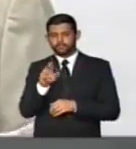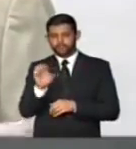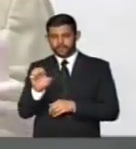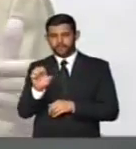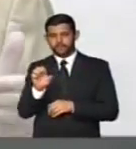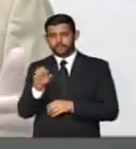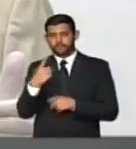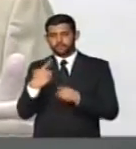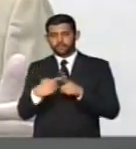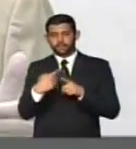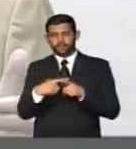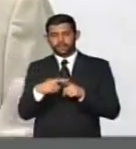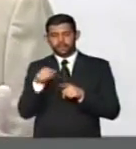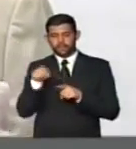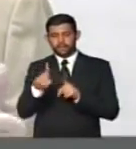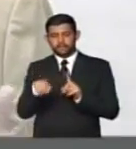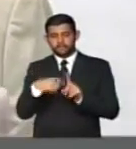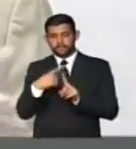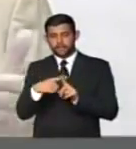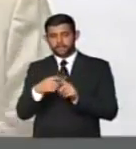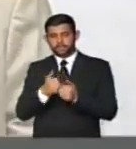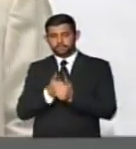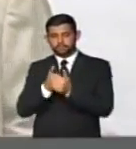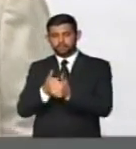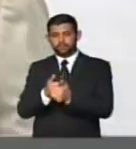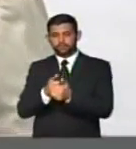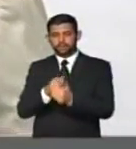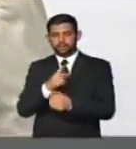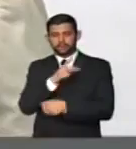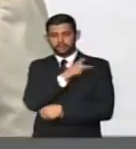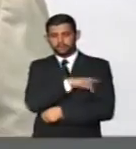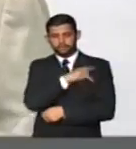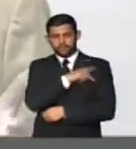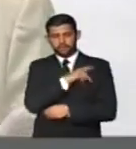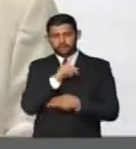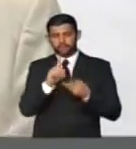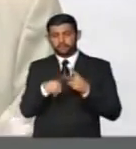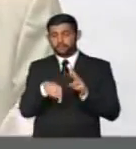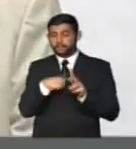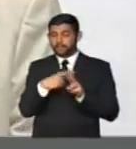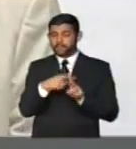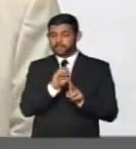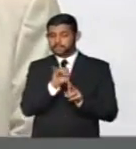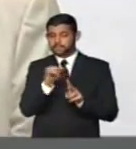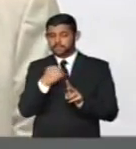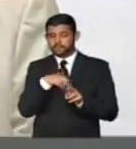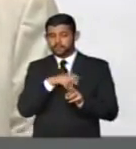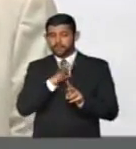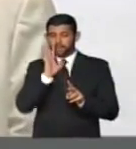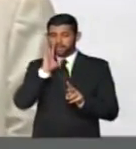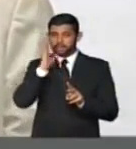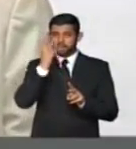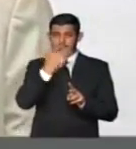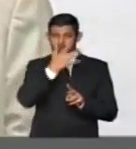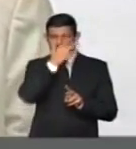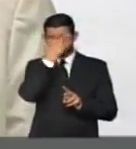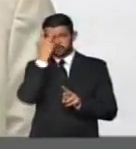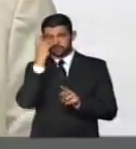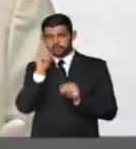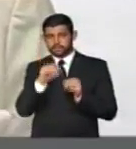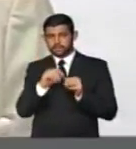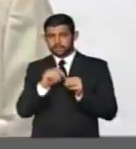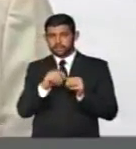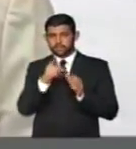porque ele é mais benéfico para o piauí mas já disse a decisão dos que geram